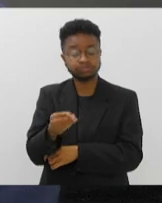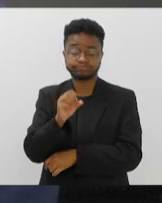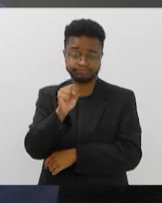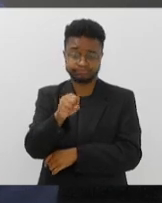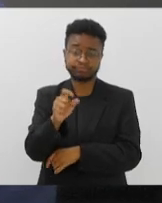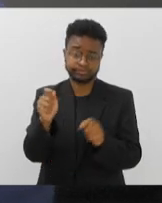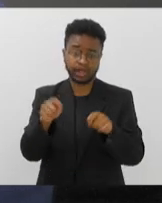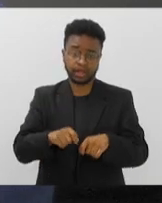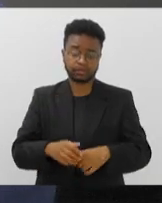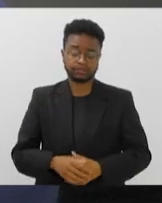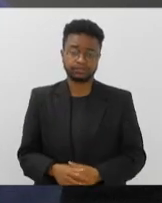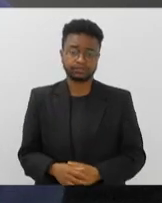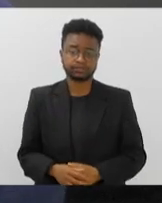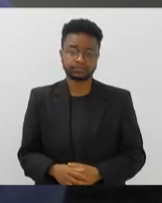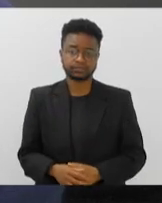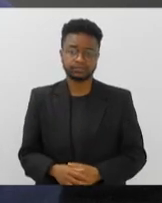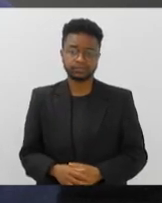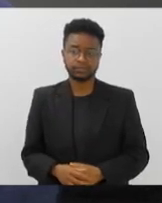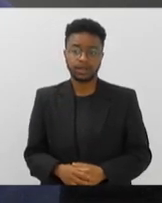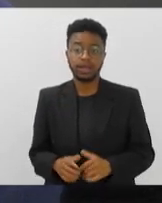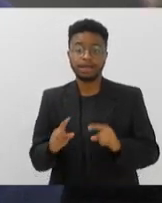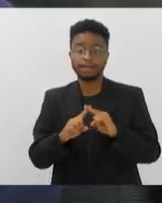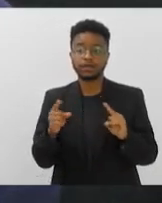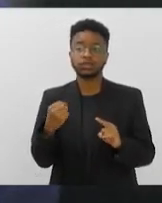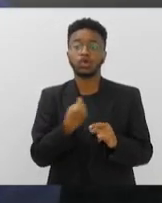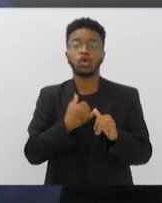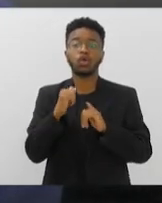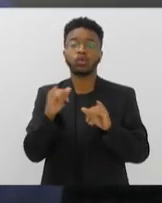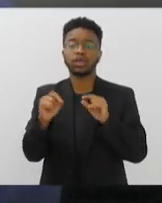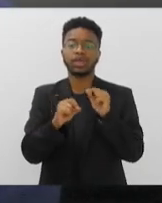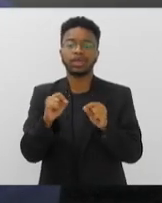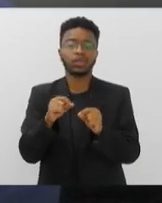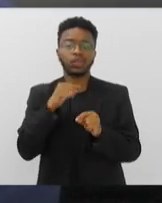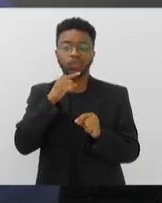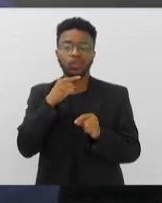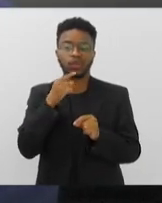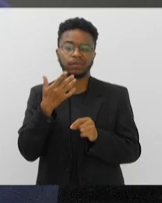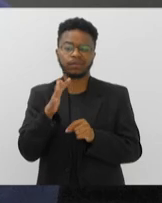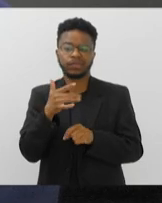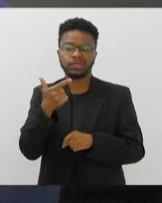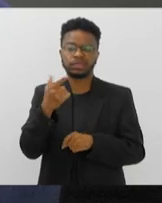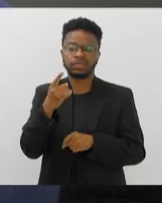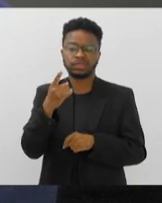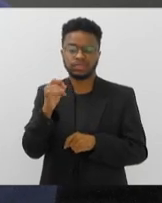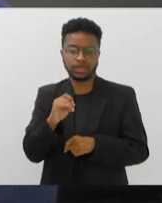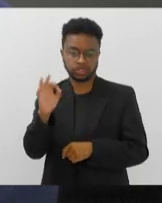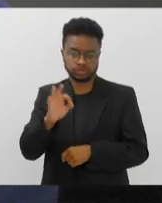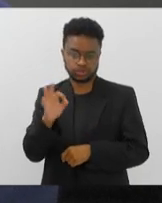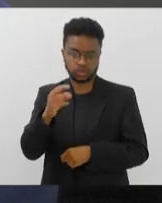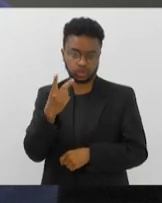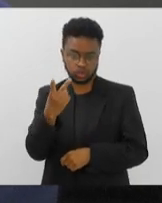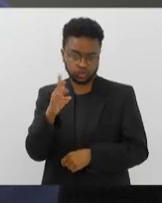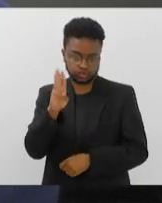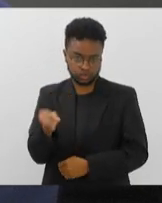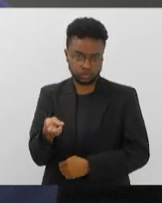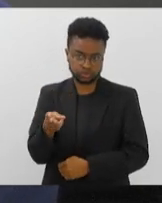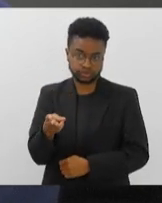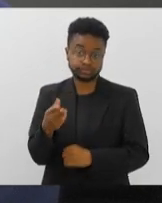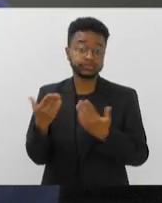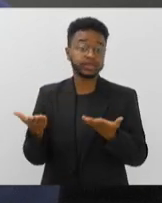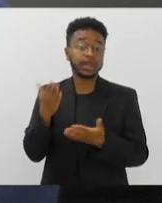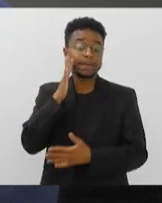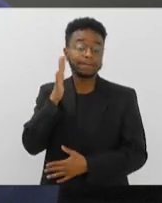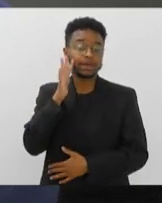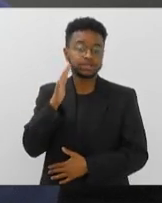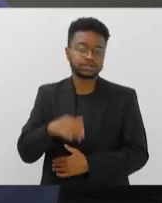poderia mas vamos dizer que não se arrecada os 20 e Poucos milhões vamos pensar em 10% disso 2 milhões Então você imagina o